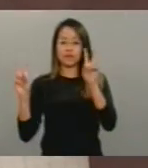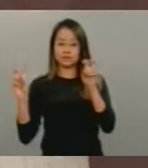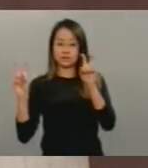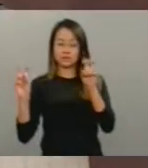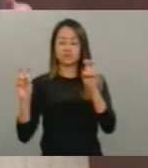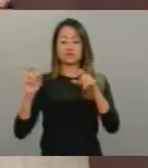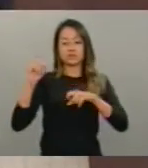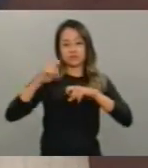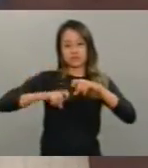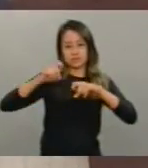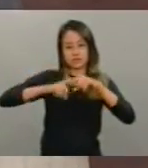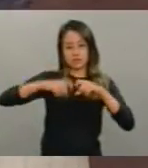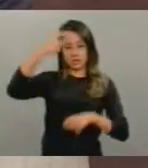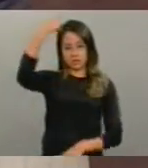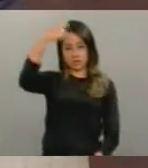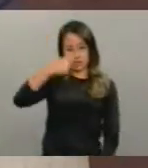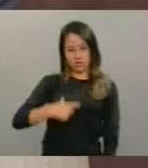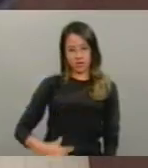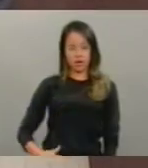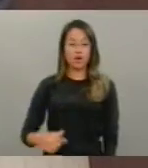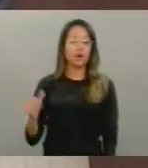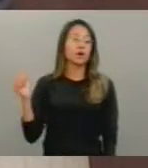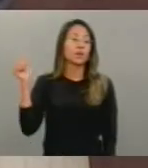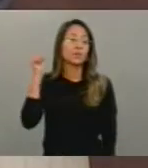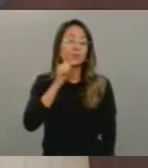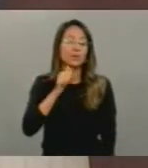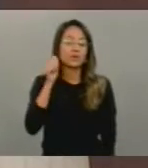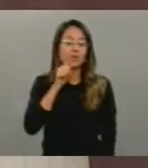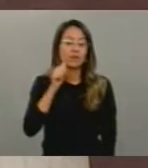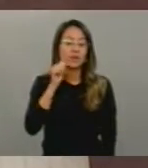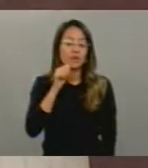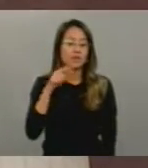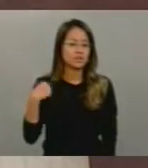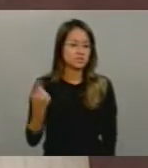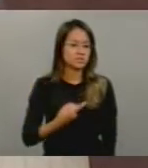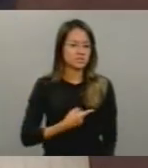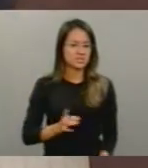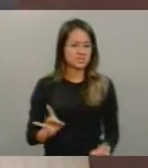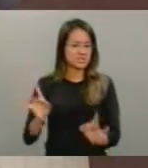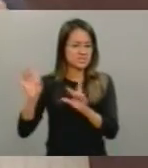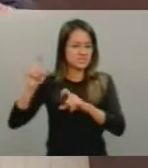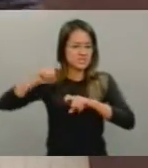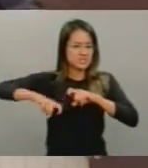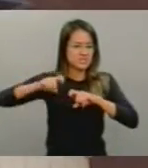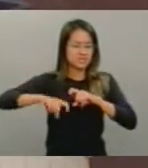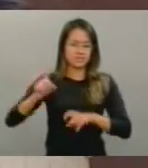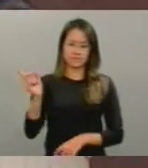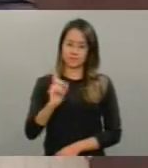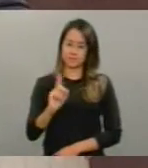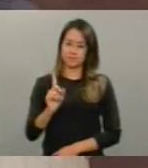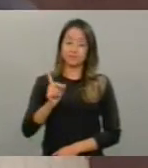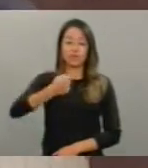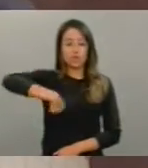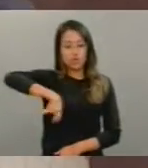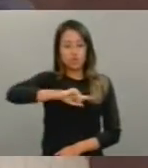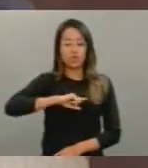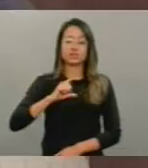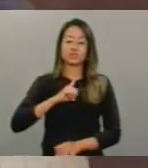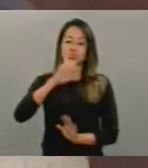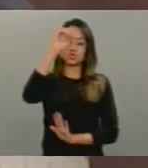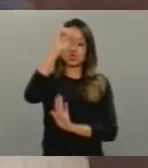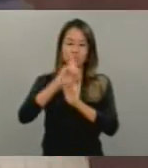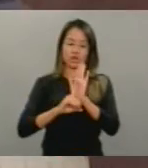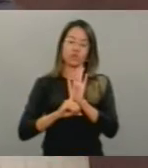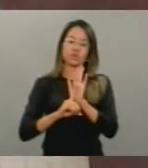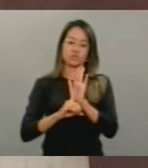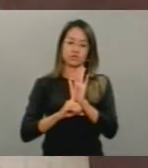e políticos, direitos econômicos, sociais e culturais, o direito a ser gente.